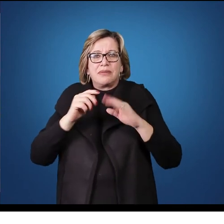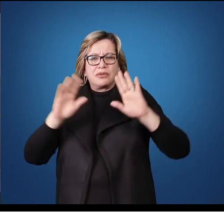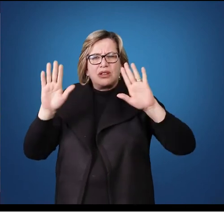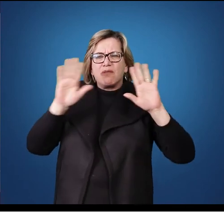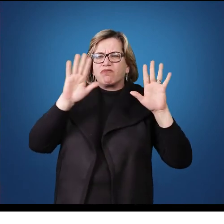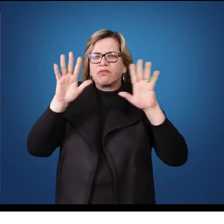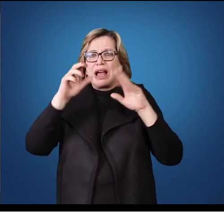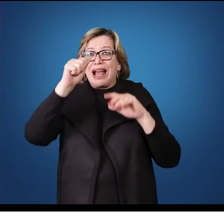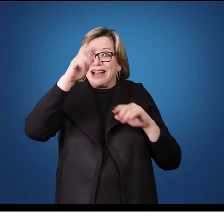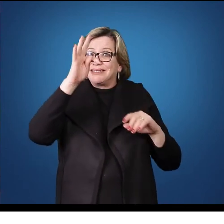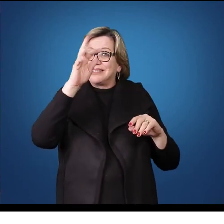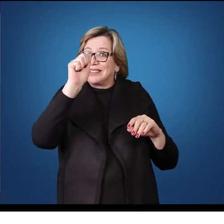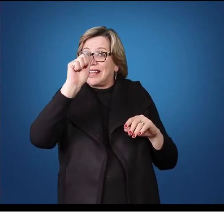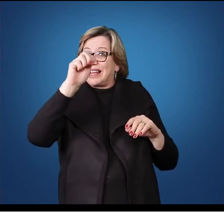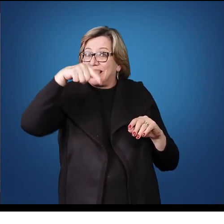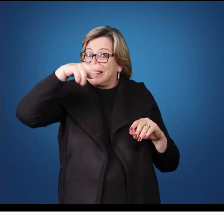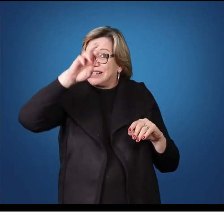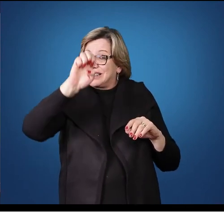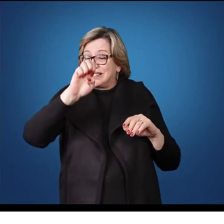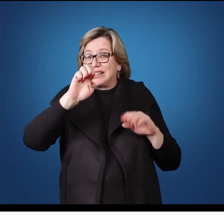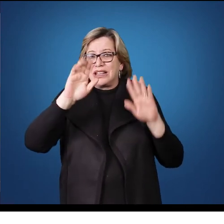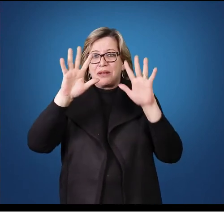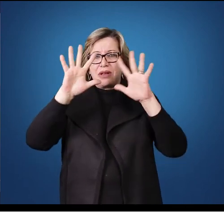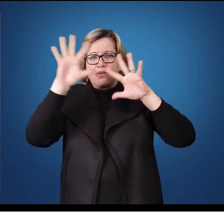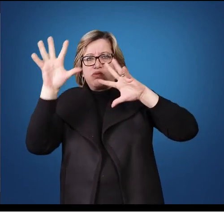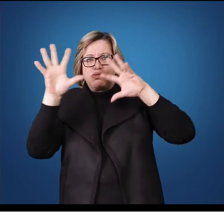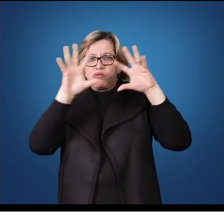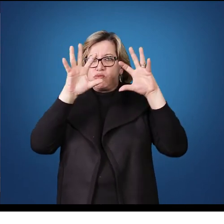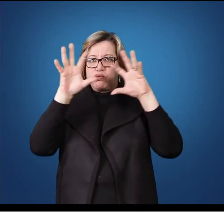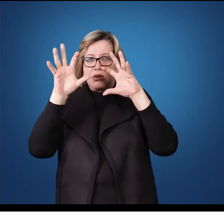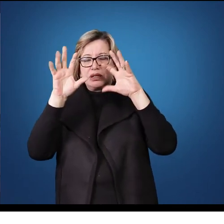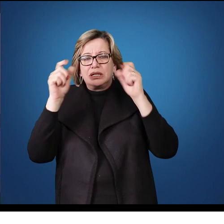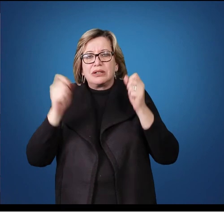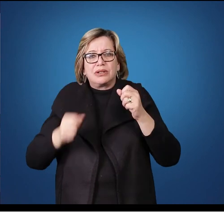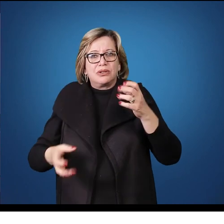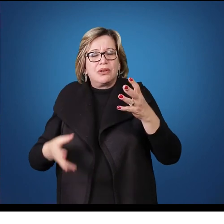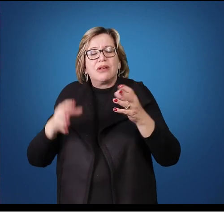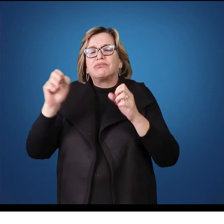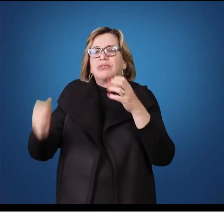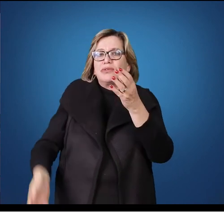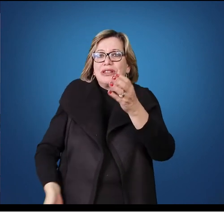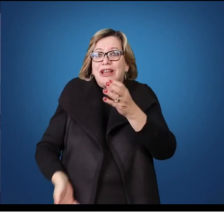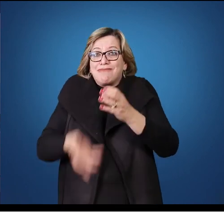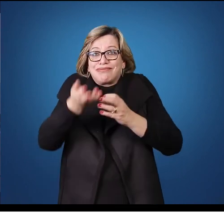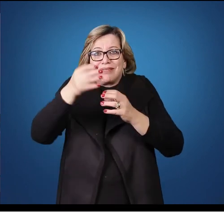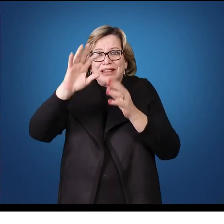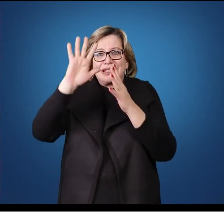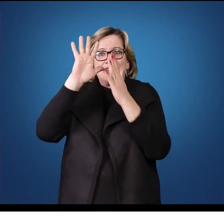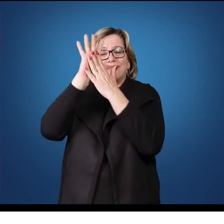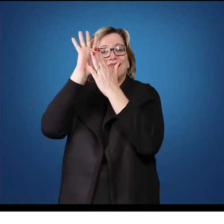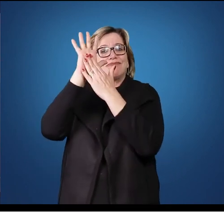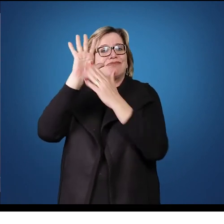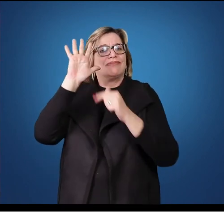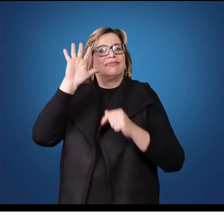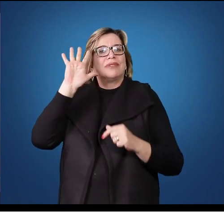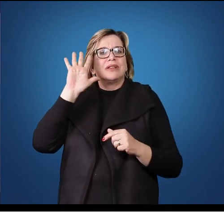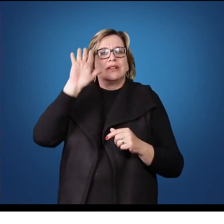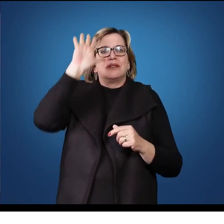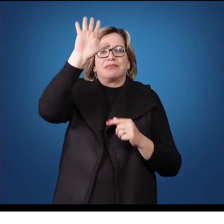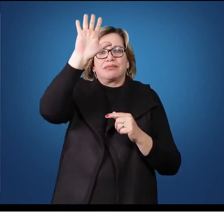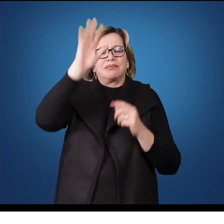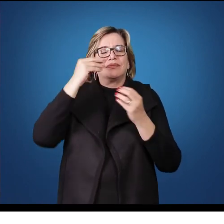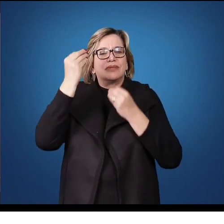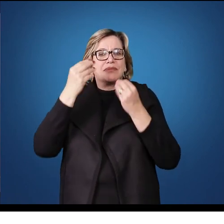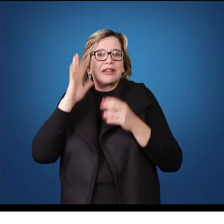com a mão toda aberta, porque tem um contato maior com os dedos, no saque o contato vai ser só com a palma da mão para que ela haja